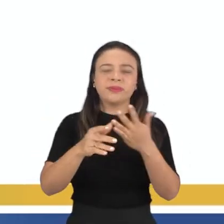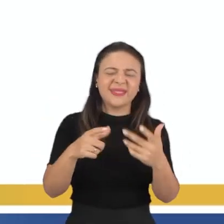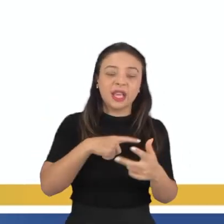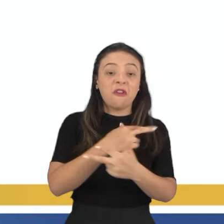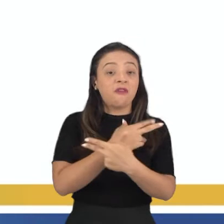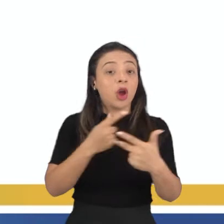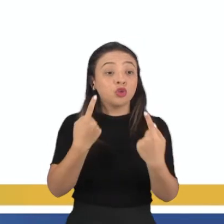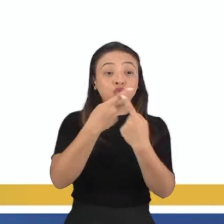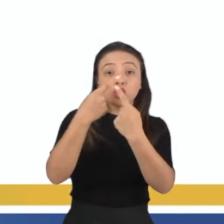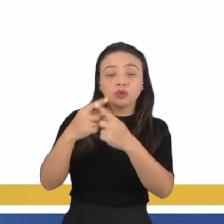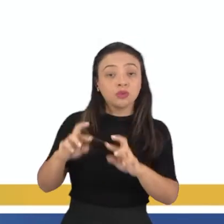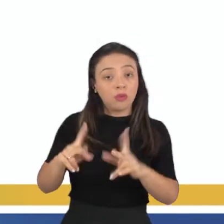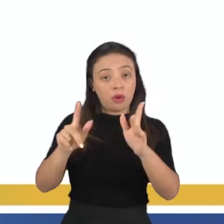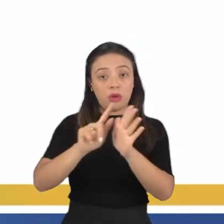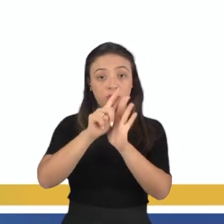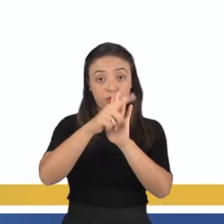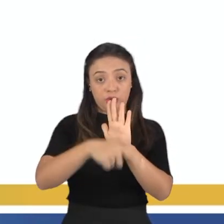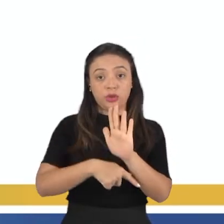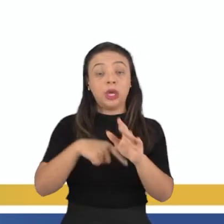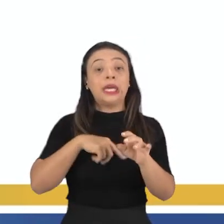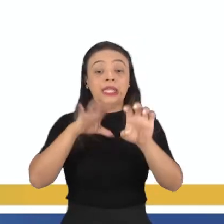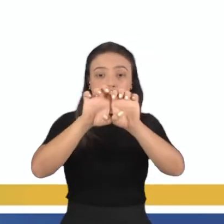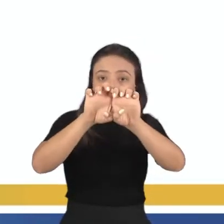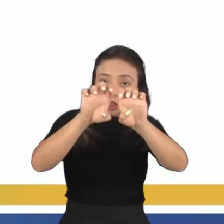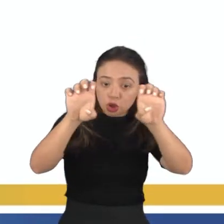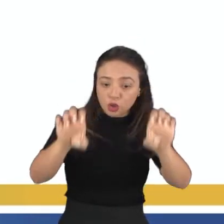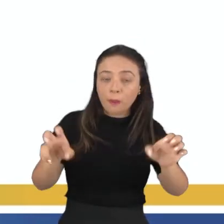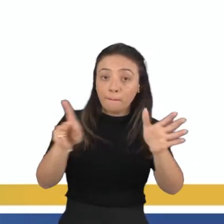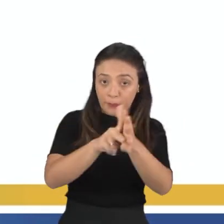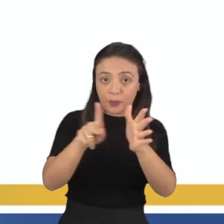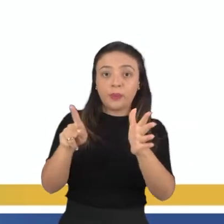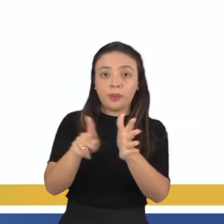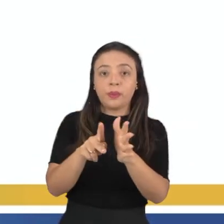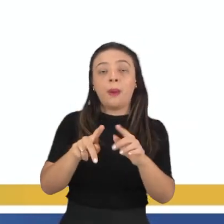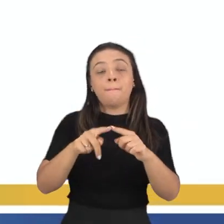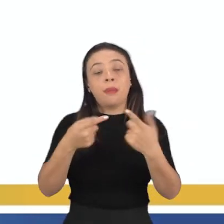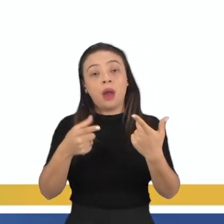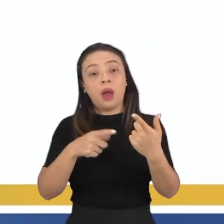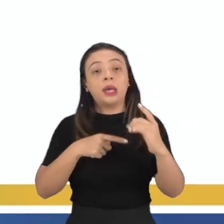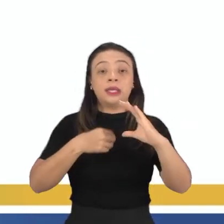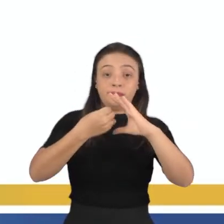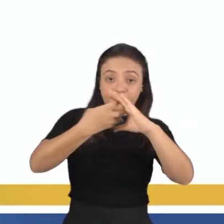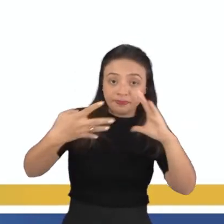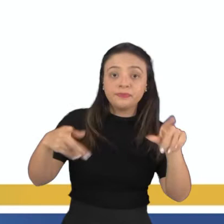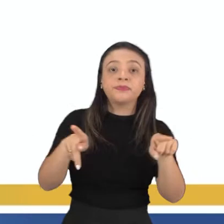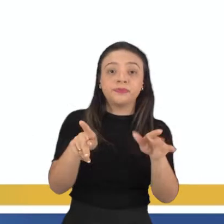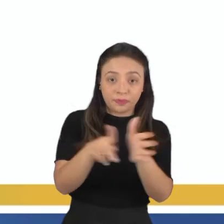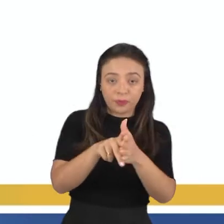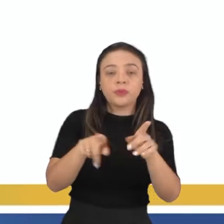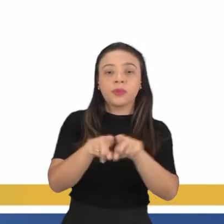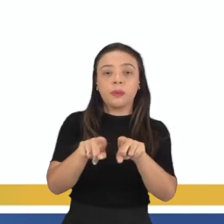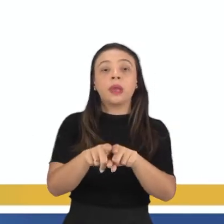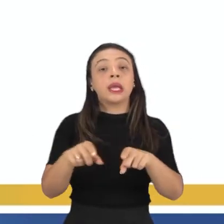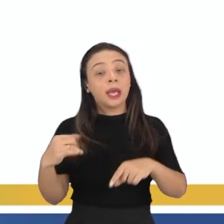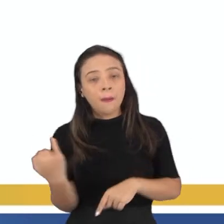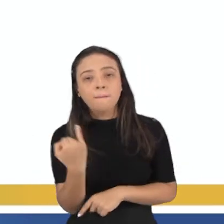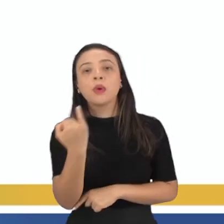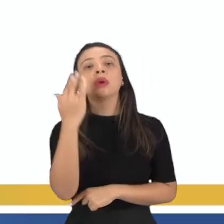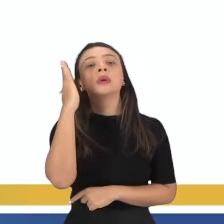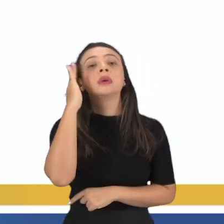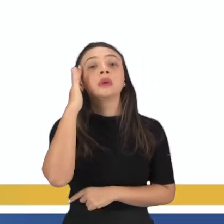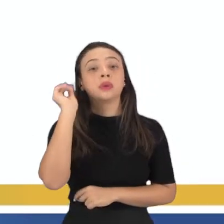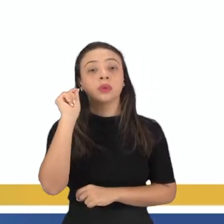os diferentes gêneros textuais apresenta em estruturas específicas com características próprias é importante entender